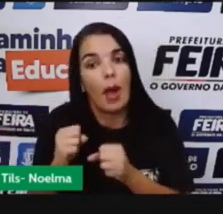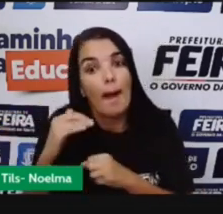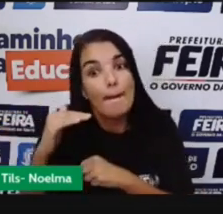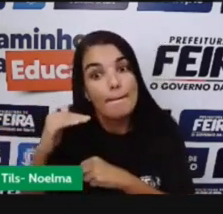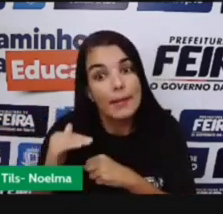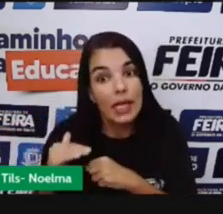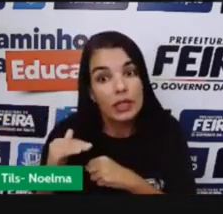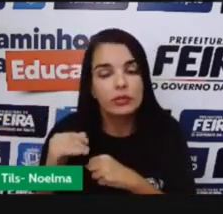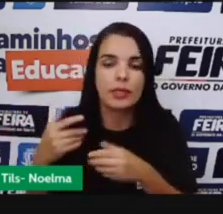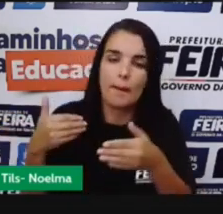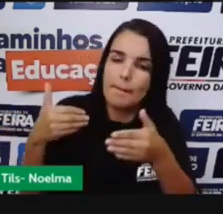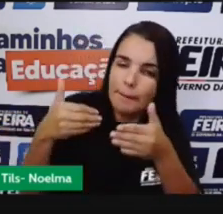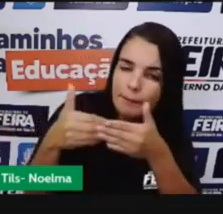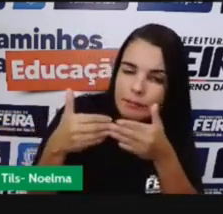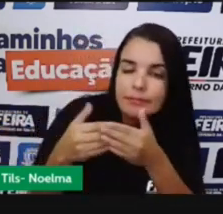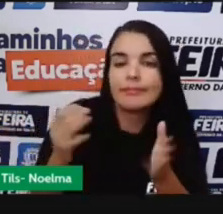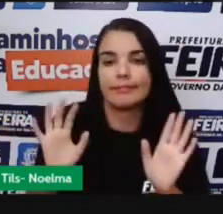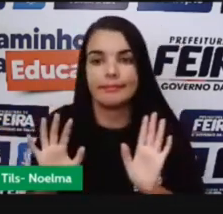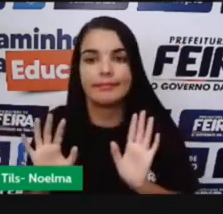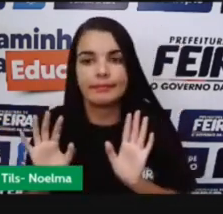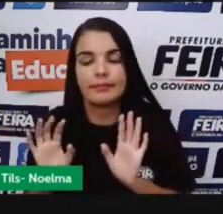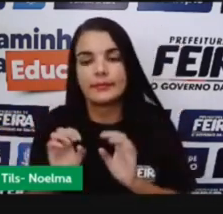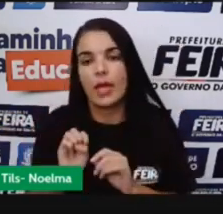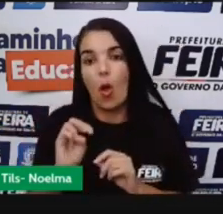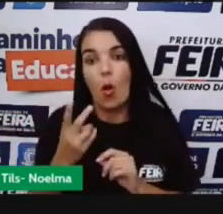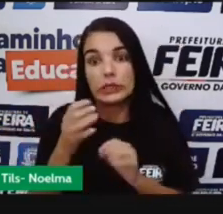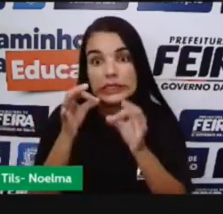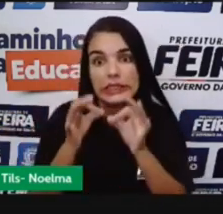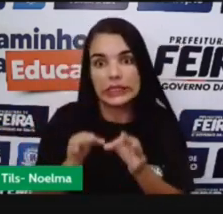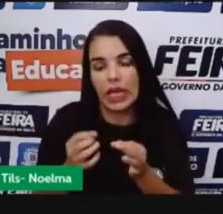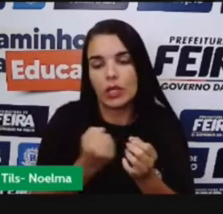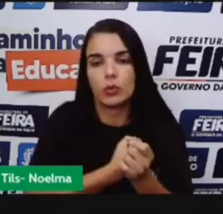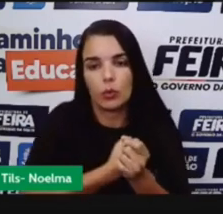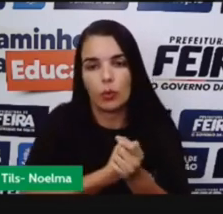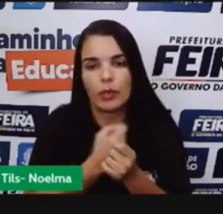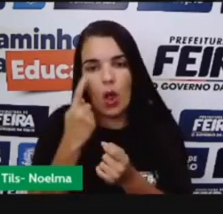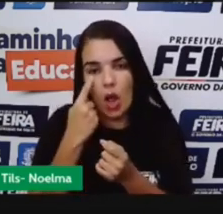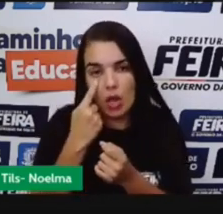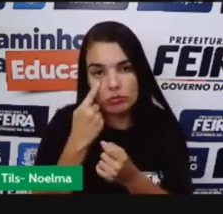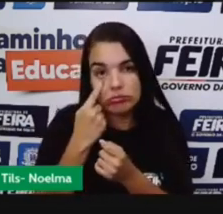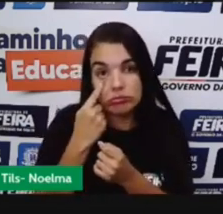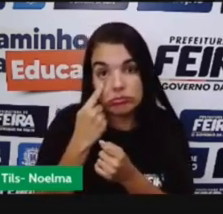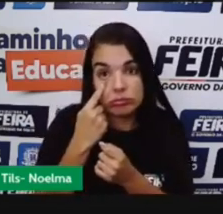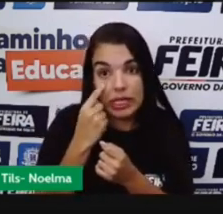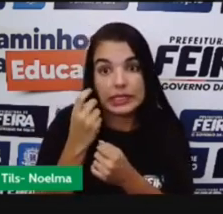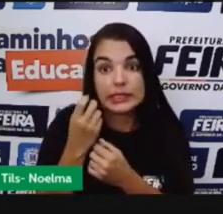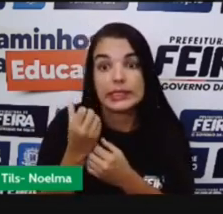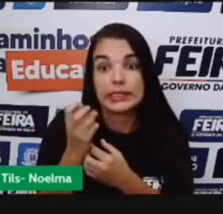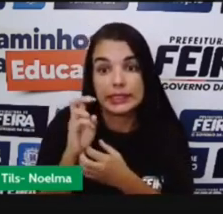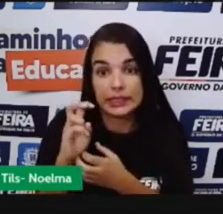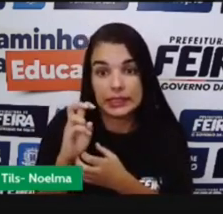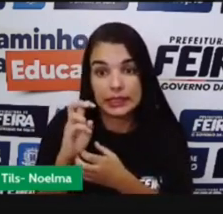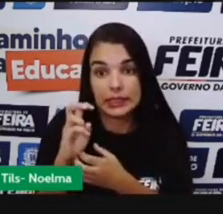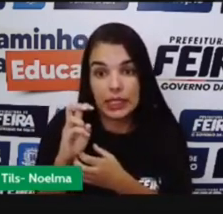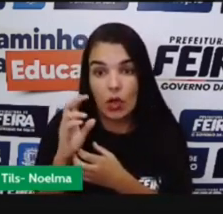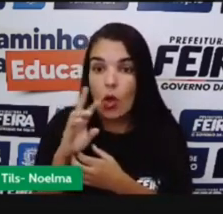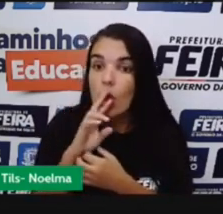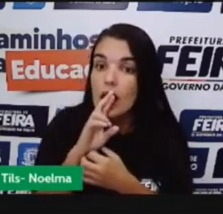esteja próximo, ou exatamente aquele número, não pode passar. Então, nós teremos que pegar aqui o numeral 5,